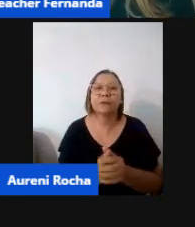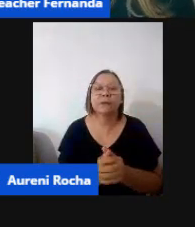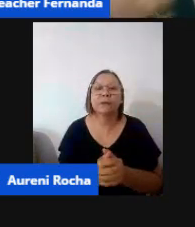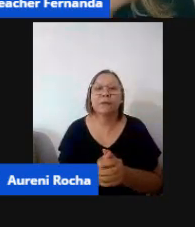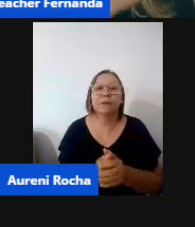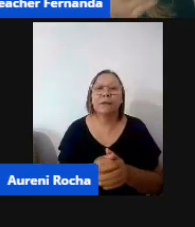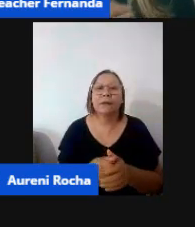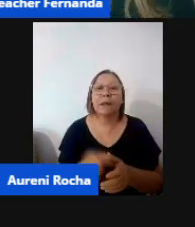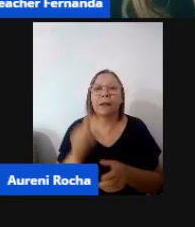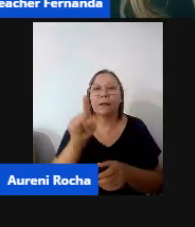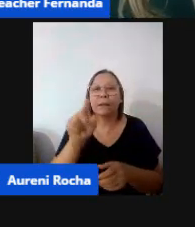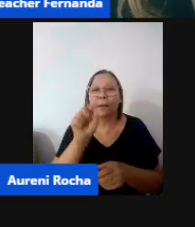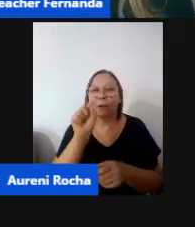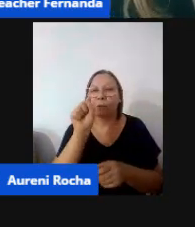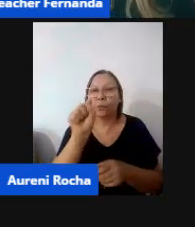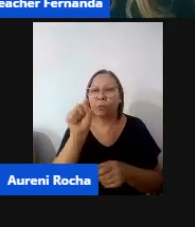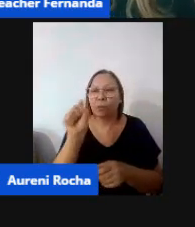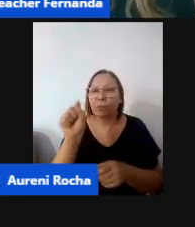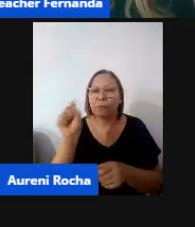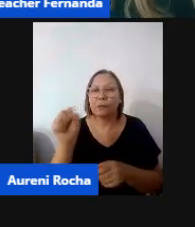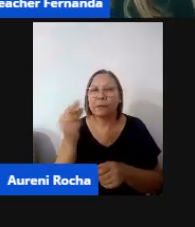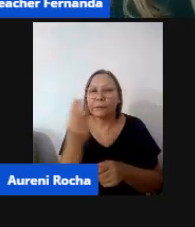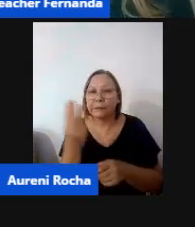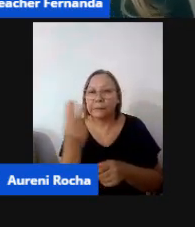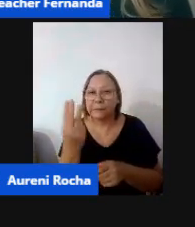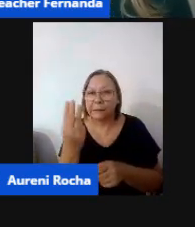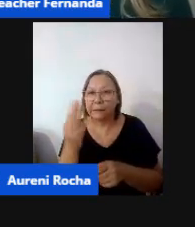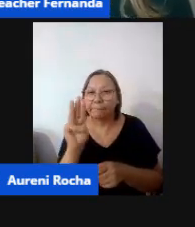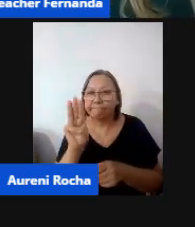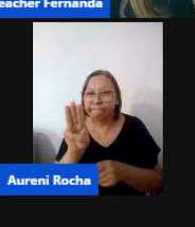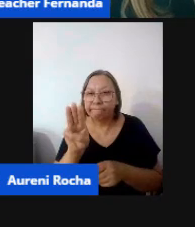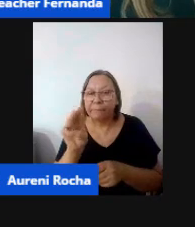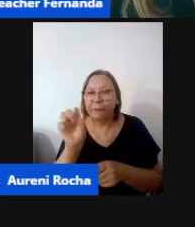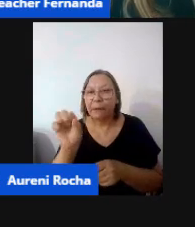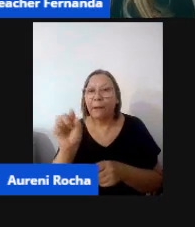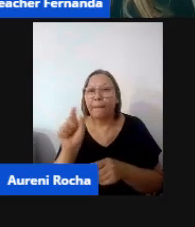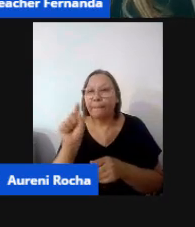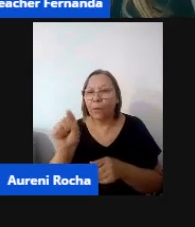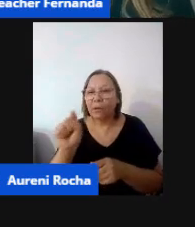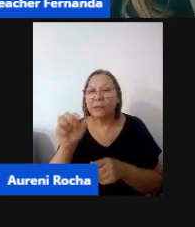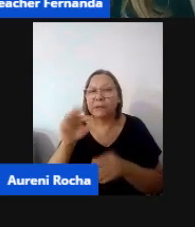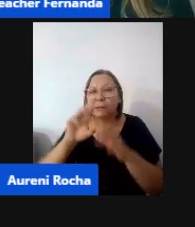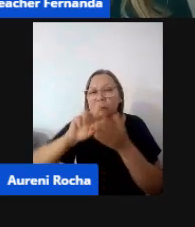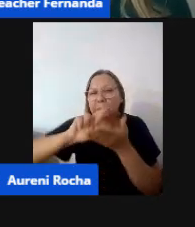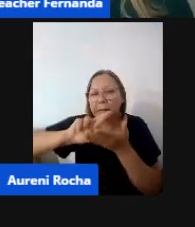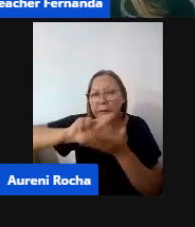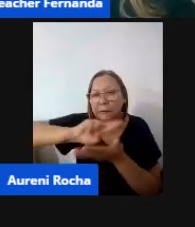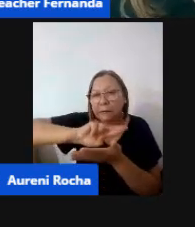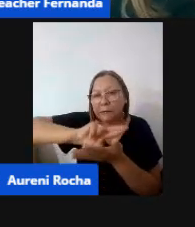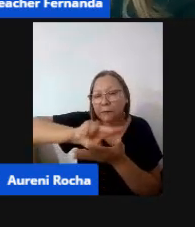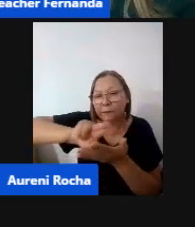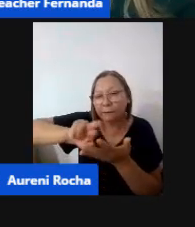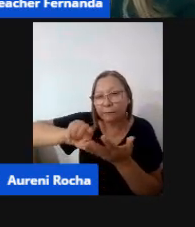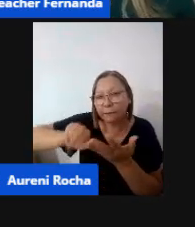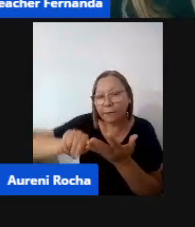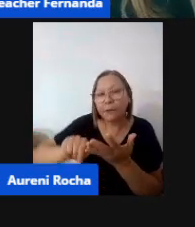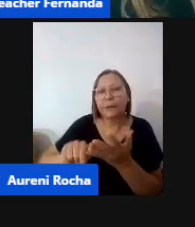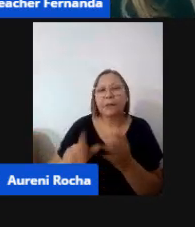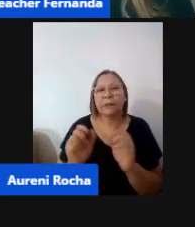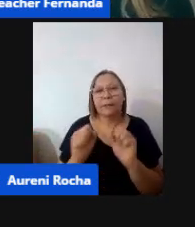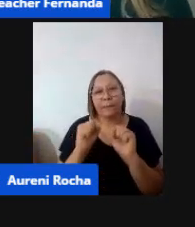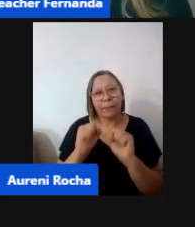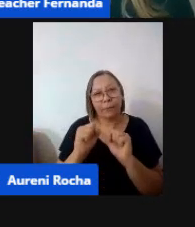tem um caminho repleto de possibilidades para você trabalhar a sua fonte ou a sua